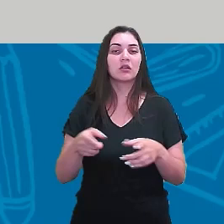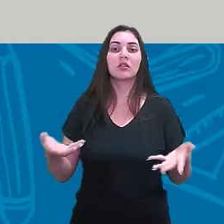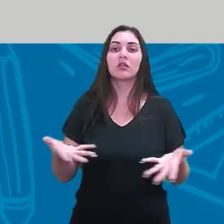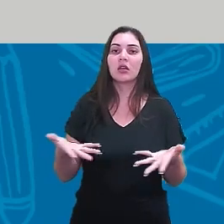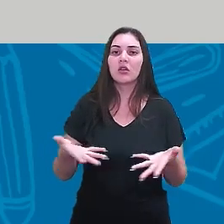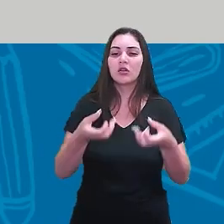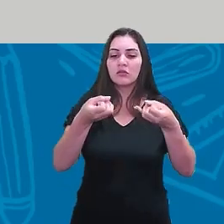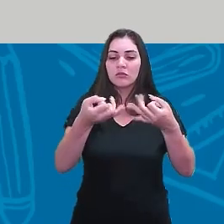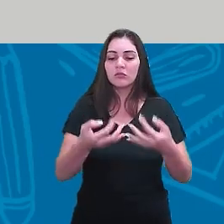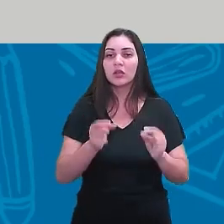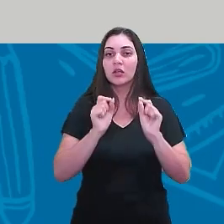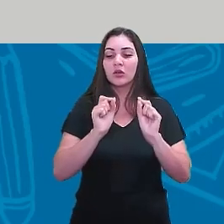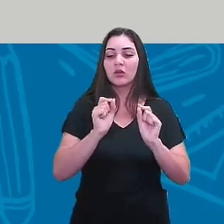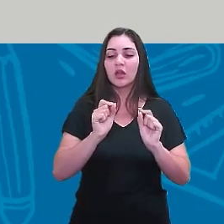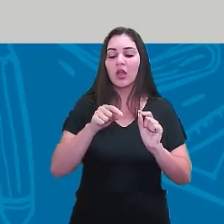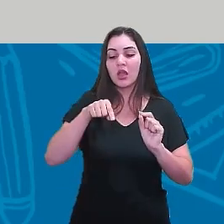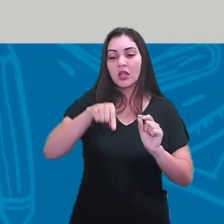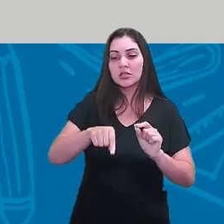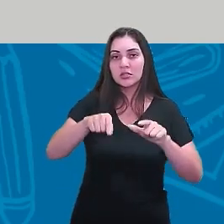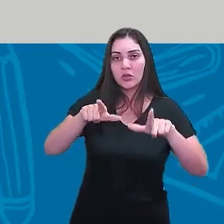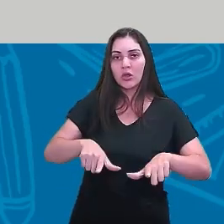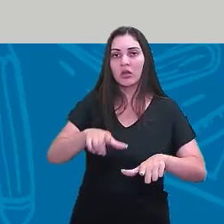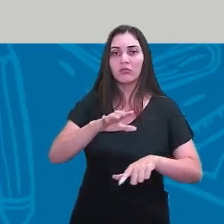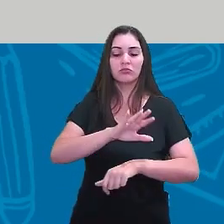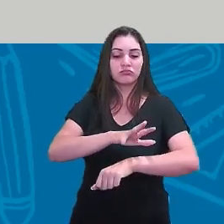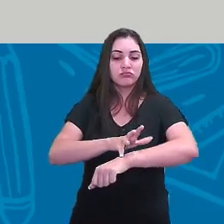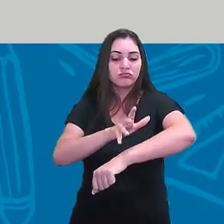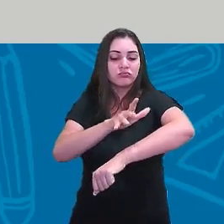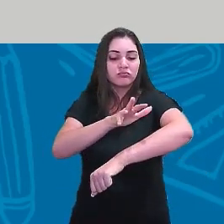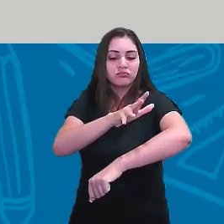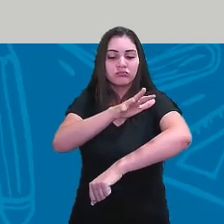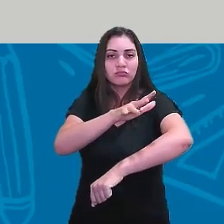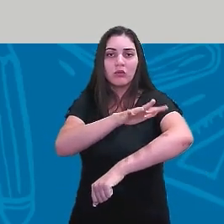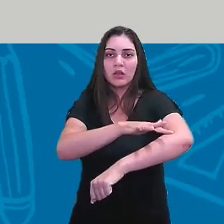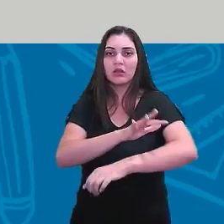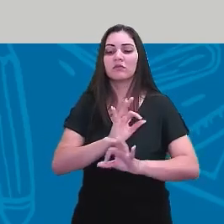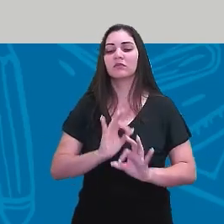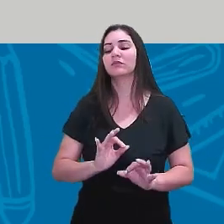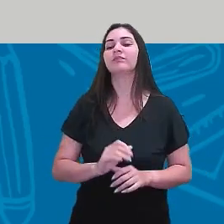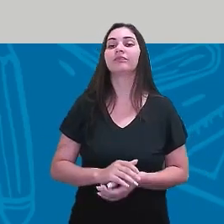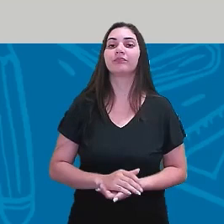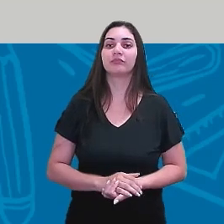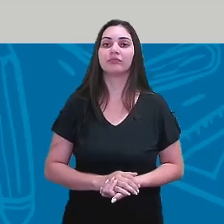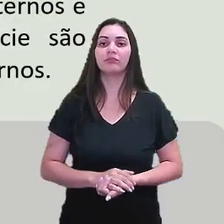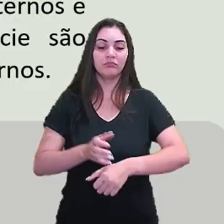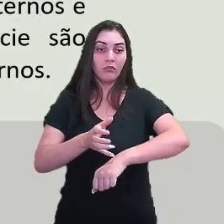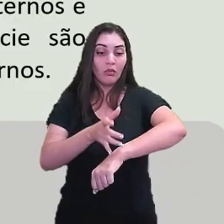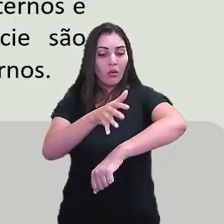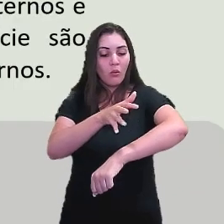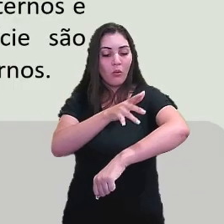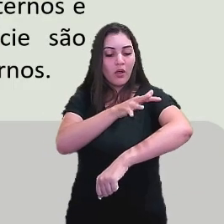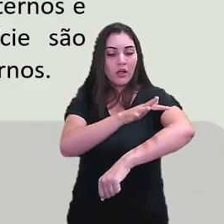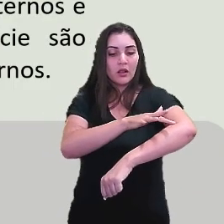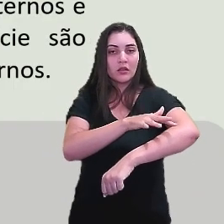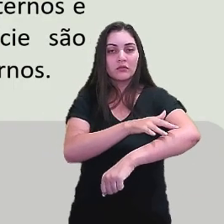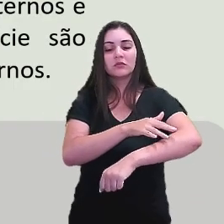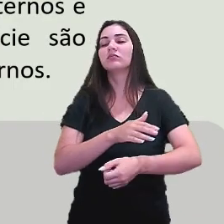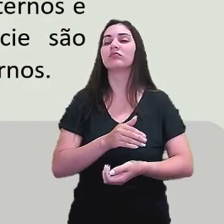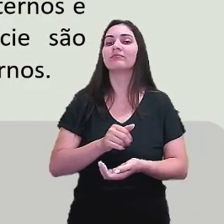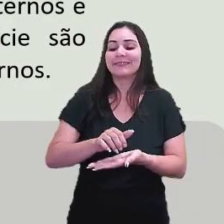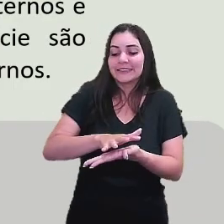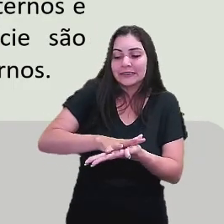vamos falar um pouquinho sobre esse terreno, o relevo. Seguindo. O relevo terrestre, apesar